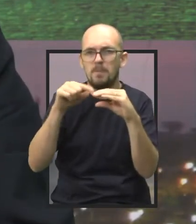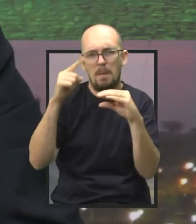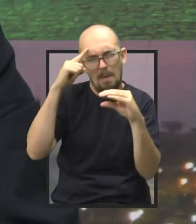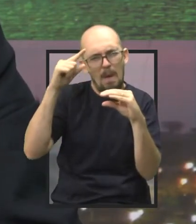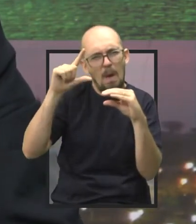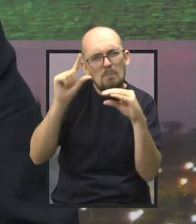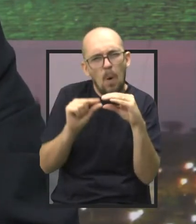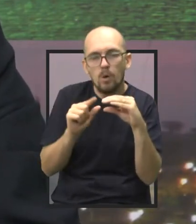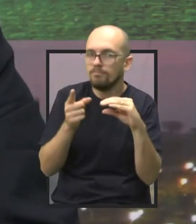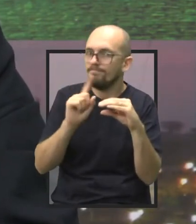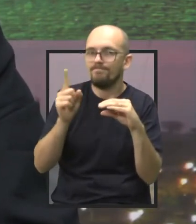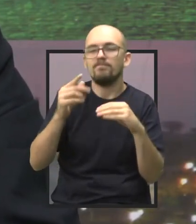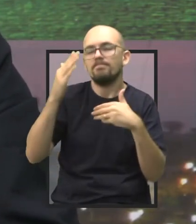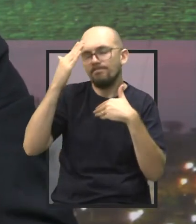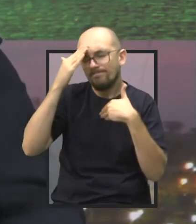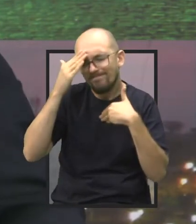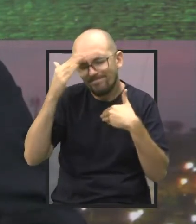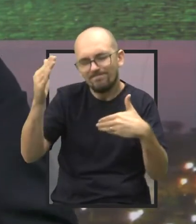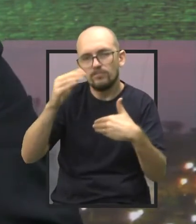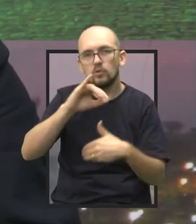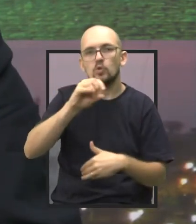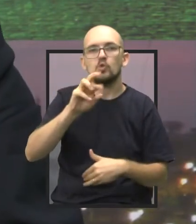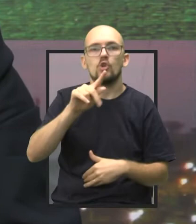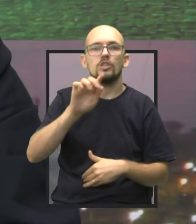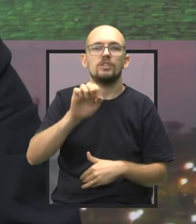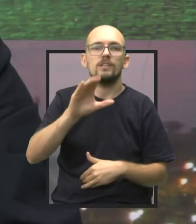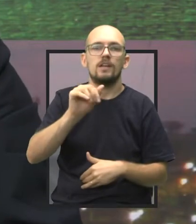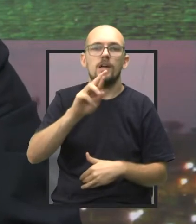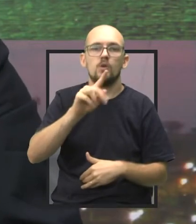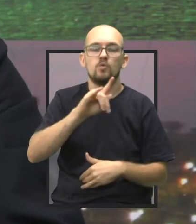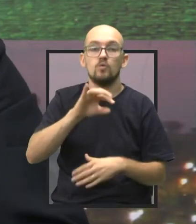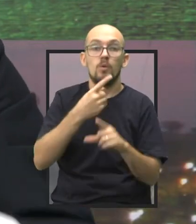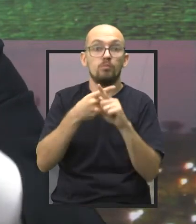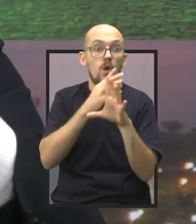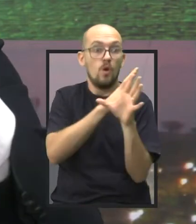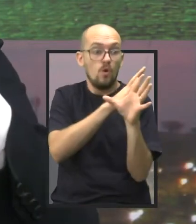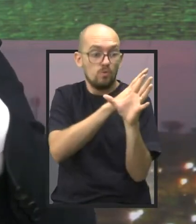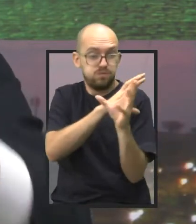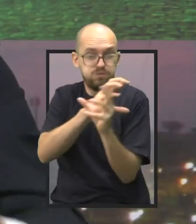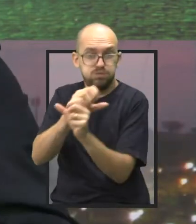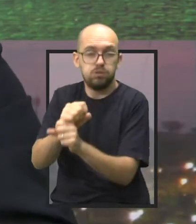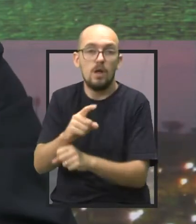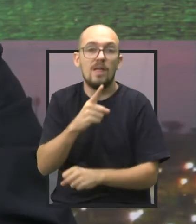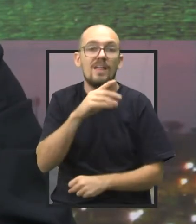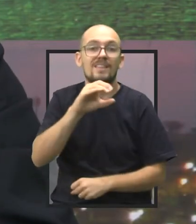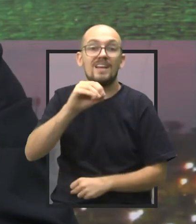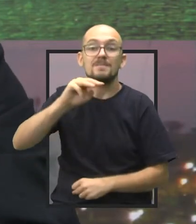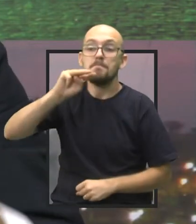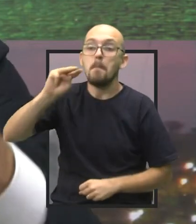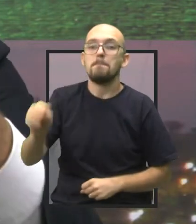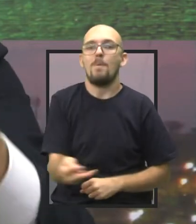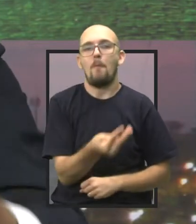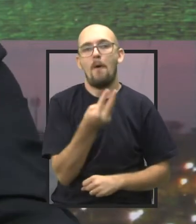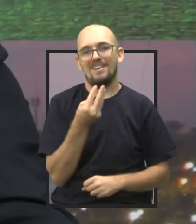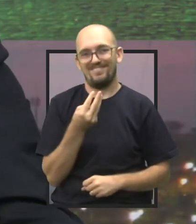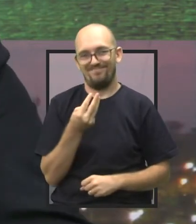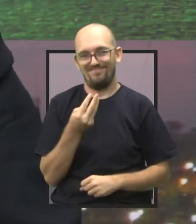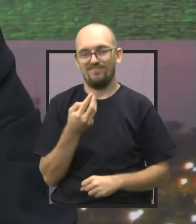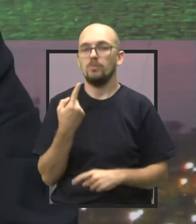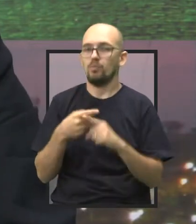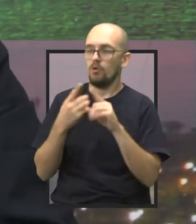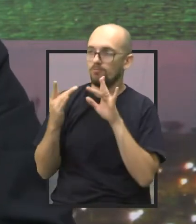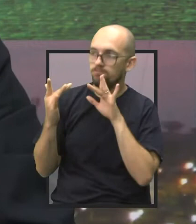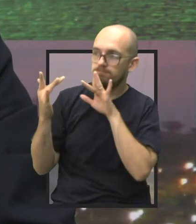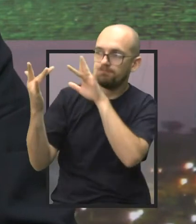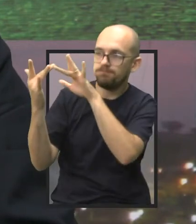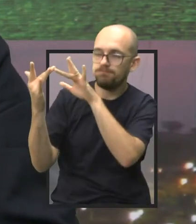agradecimento ao deputado Jorge Caruso, foram 10 milhões de reais. Né? Então a gente foi requerer lá com ele, a gente apresentou os projetos que